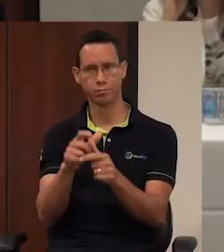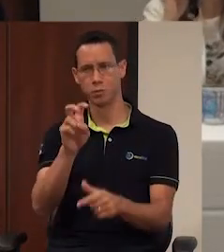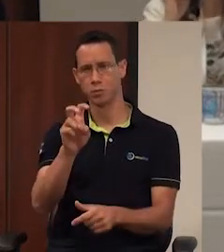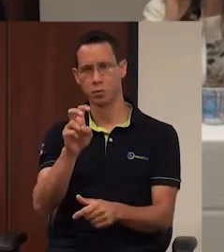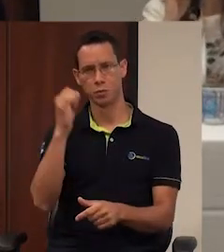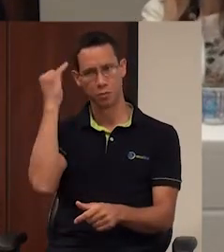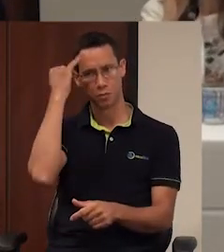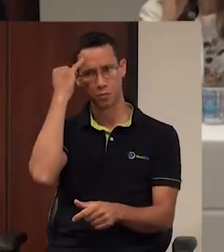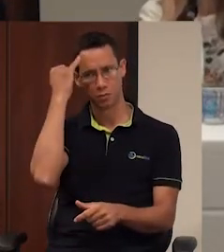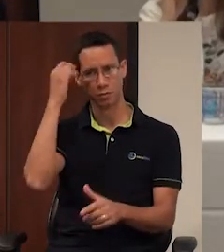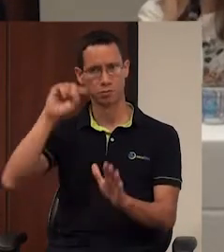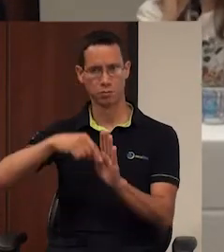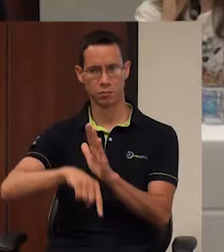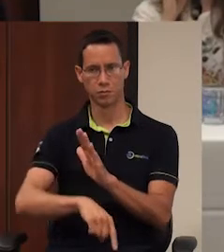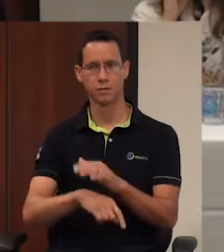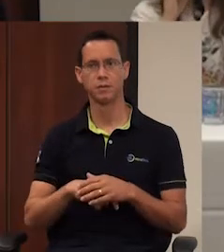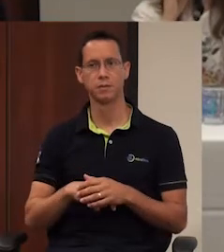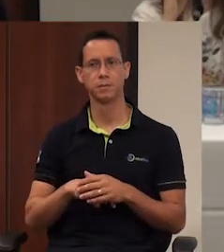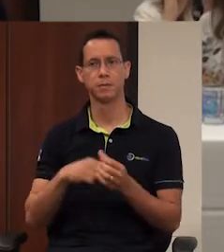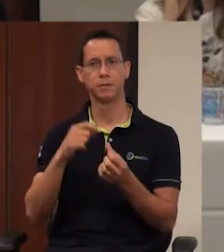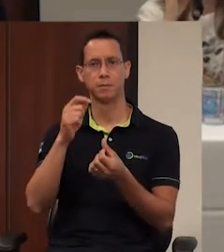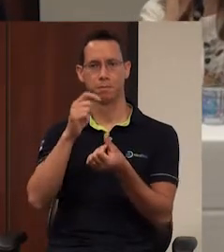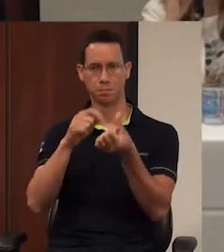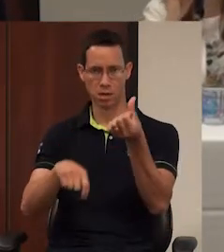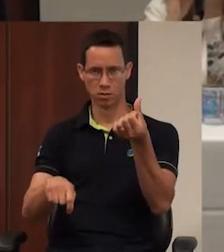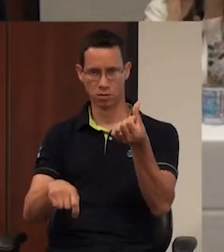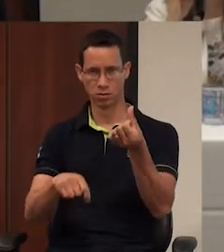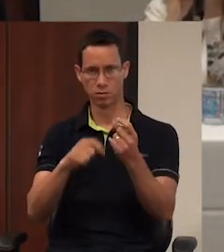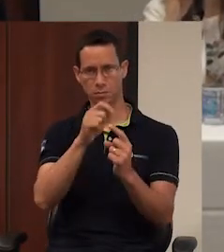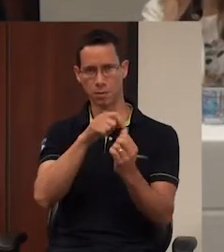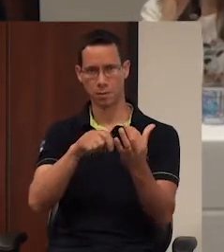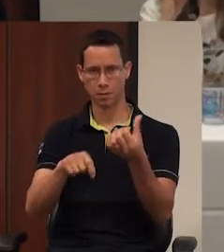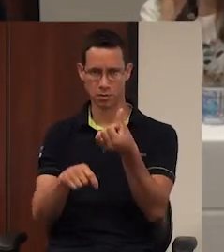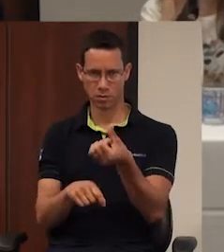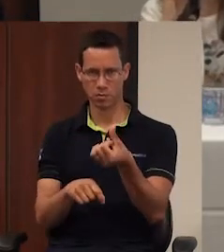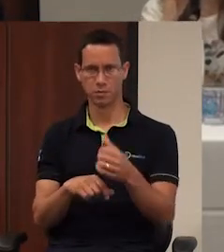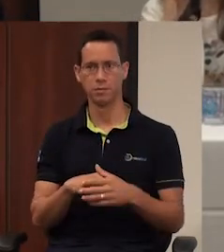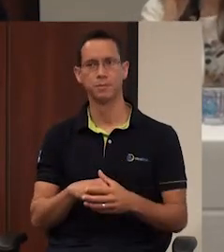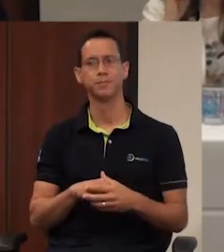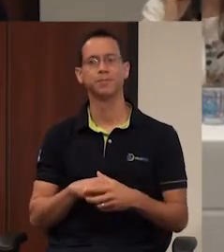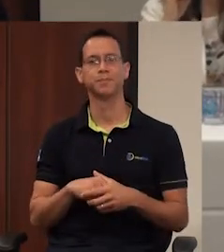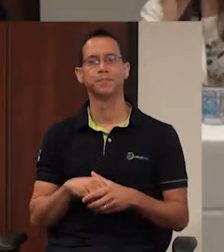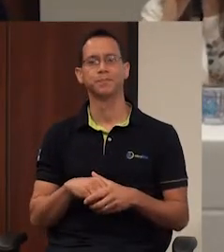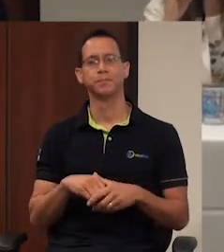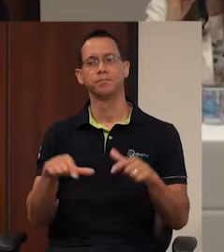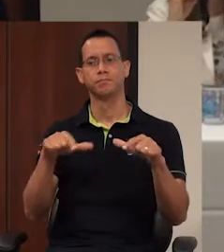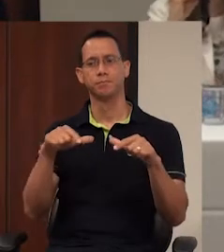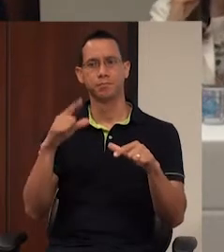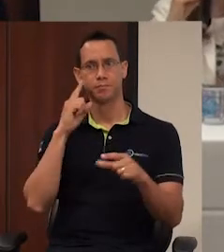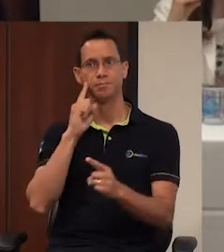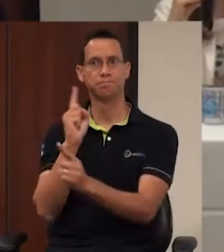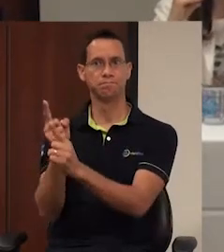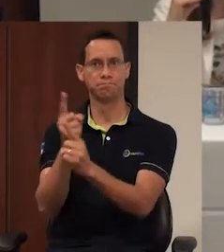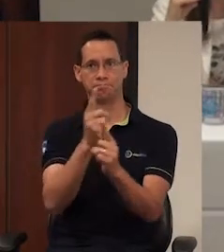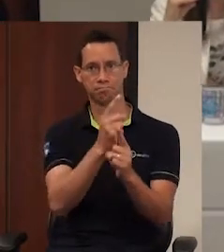deficiência intelectual grave ou profunda, trabalharam por um período de 6 meses com esse público. E daí também as descobertas que eu achei